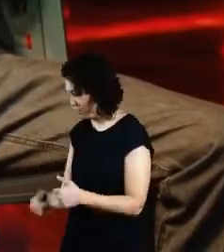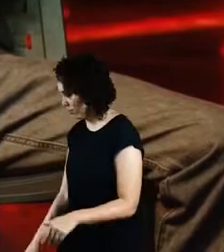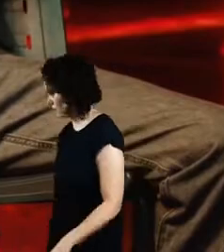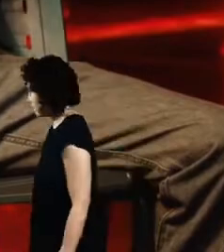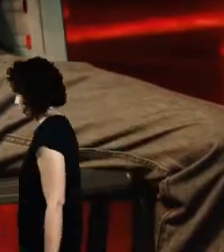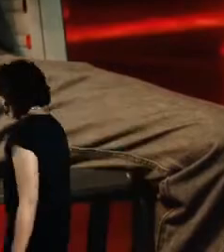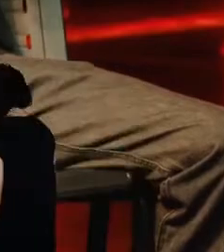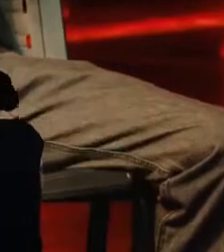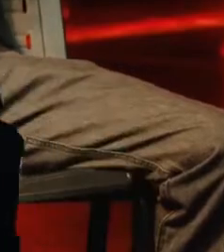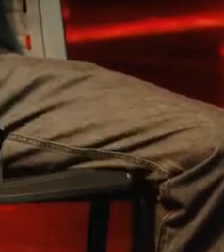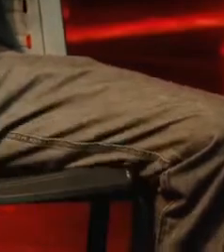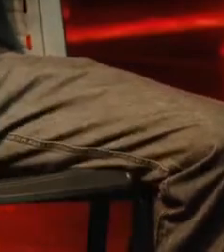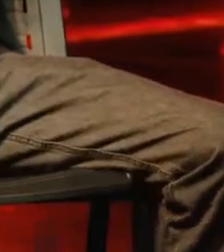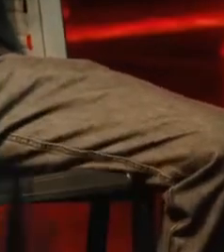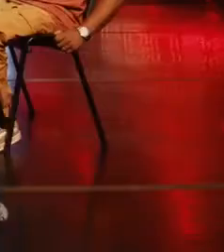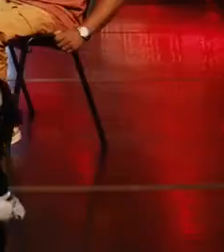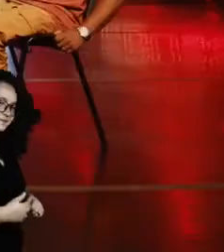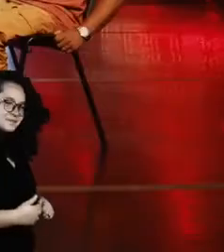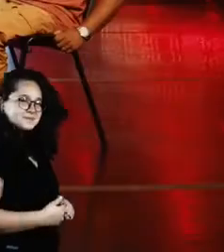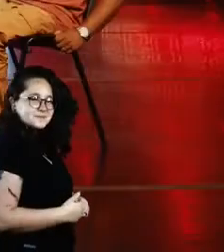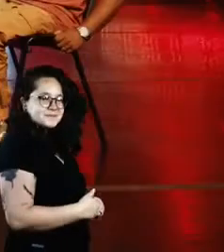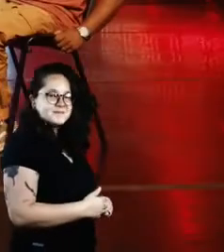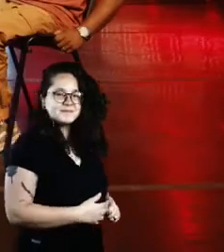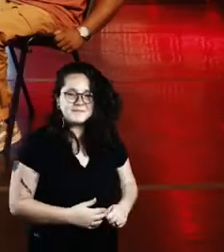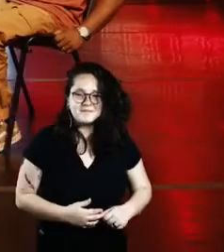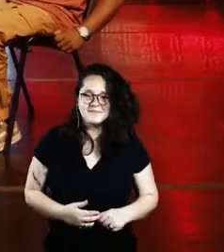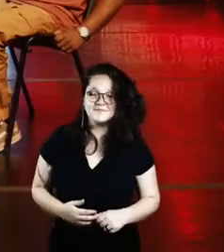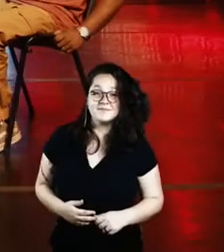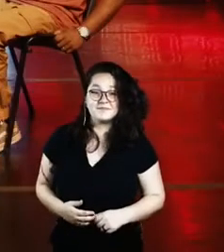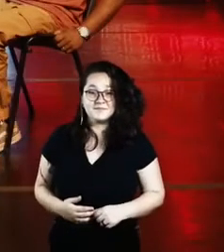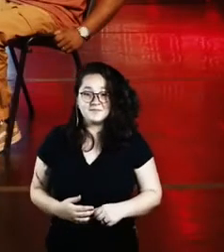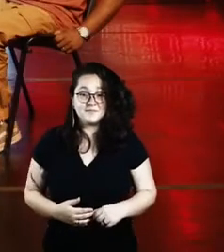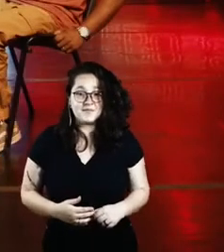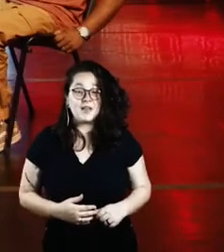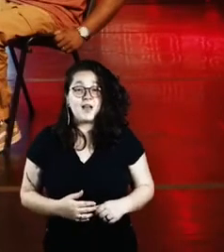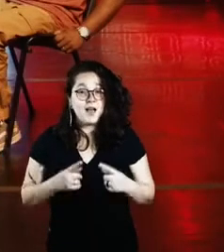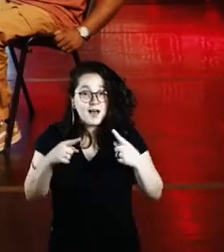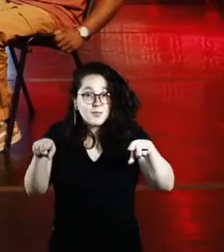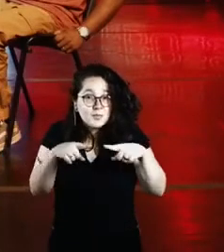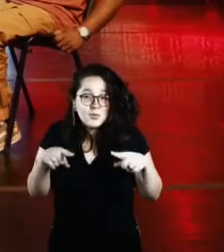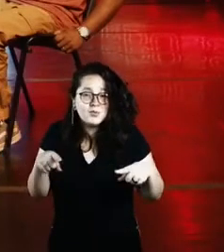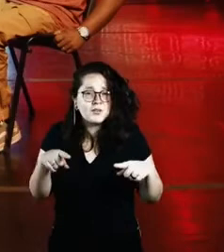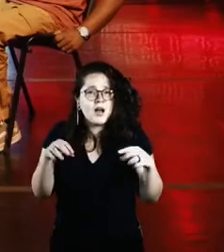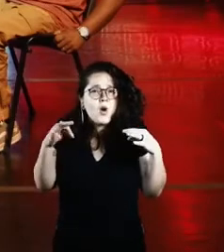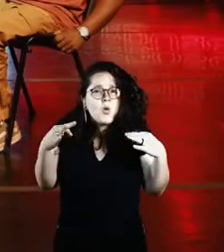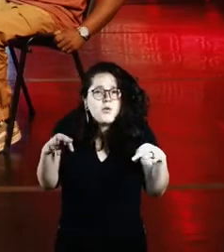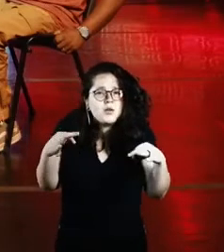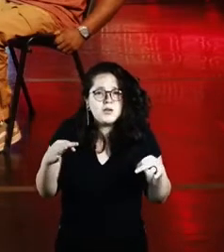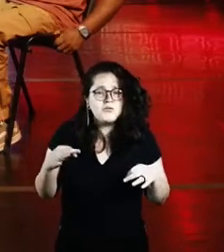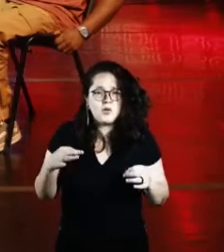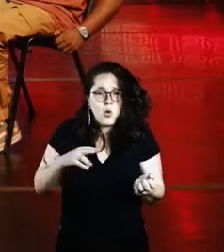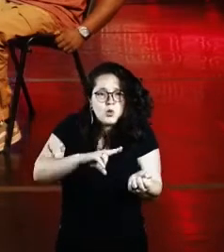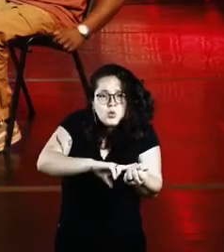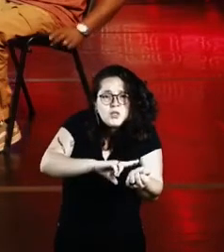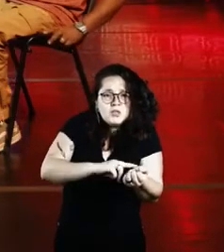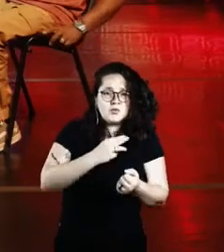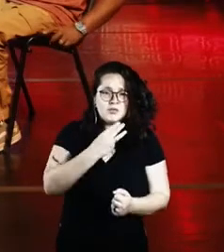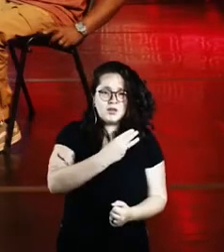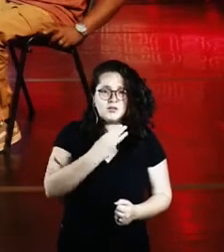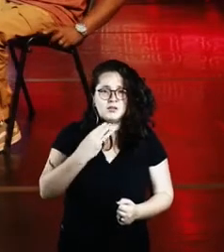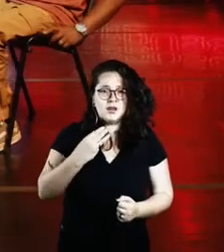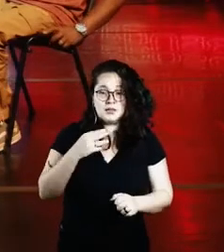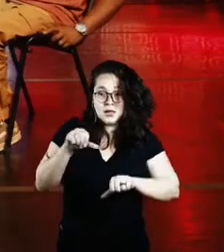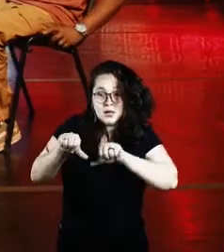música é horrível, ela, no 33. Que tal? O cara colocou a música no 45 e virou, e ela virou o Dubai, clássico. Né?